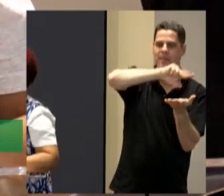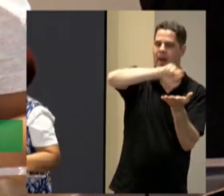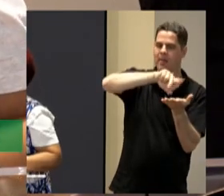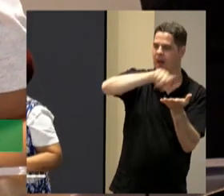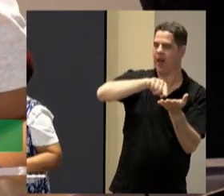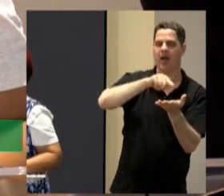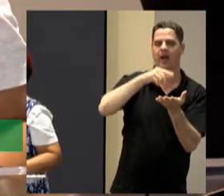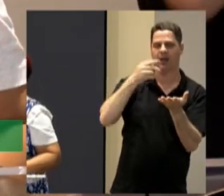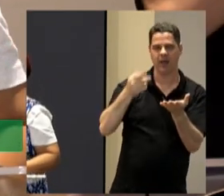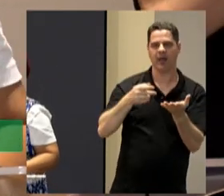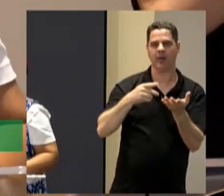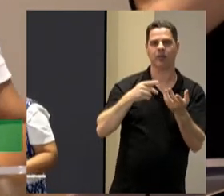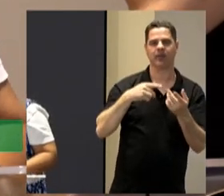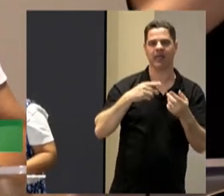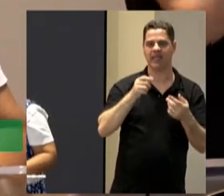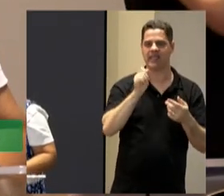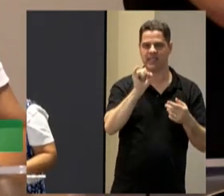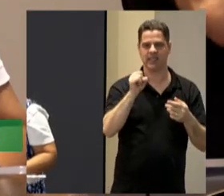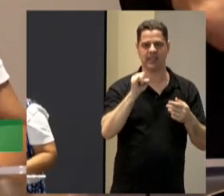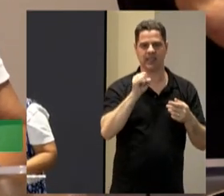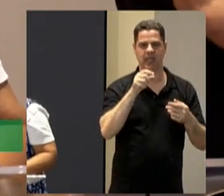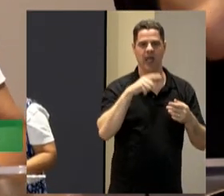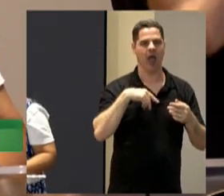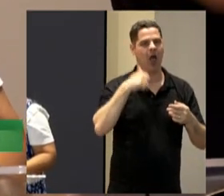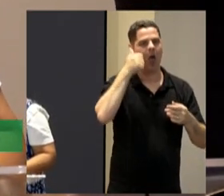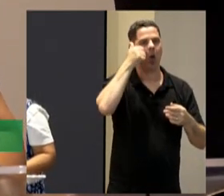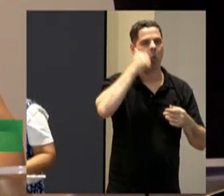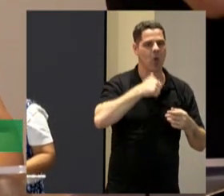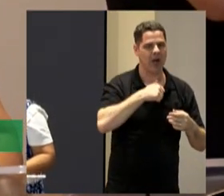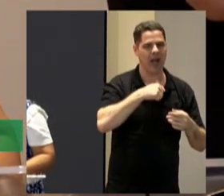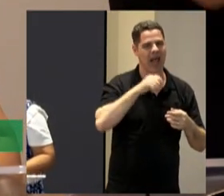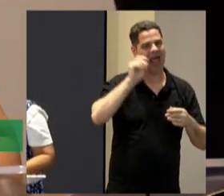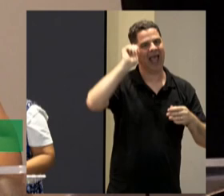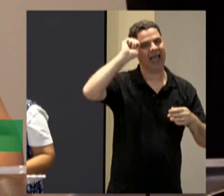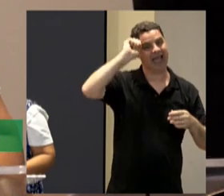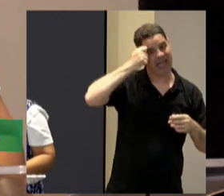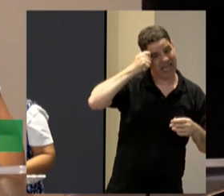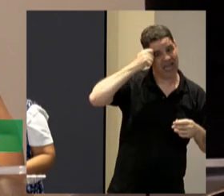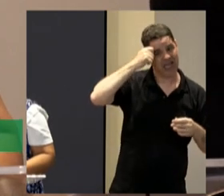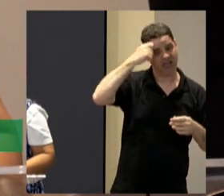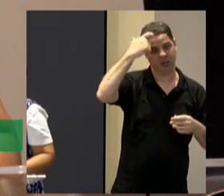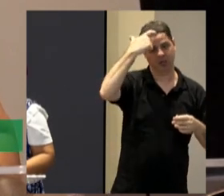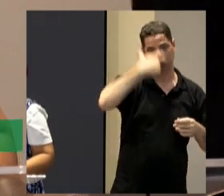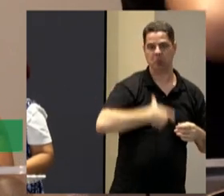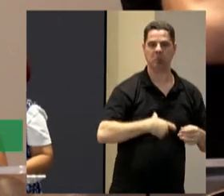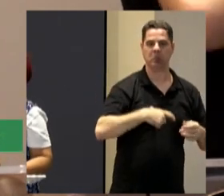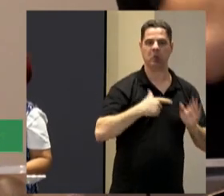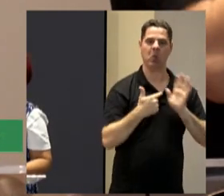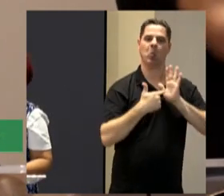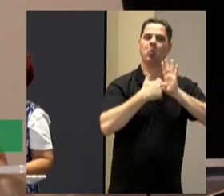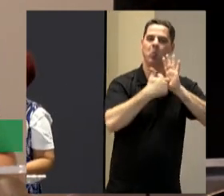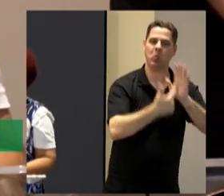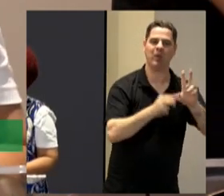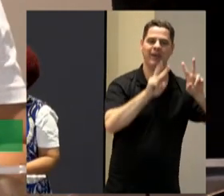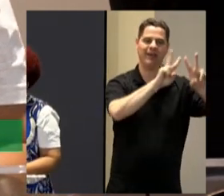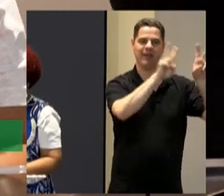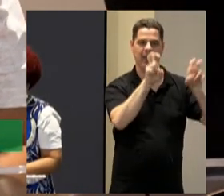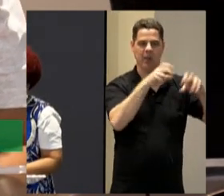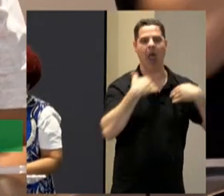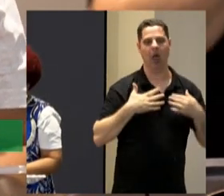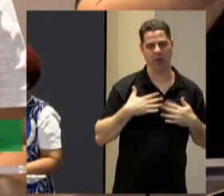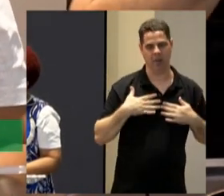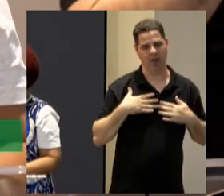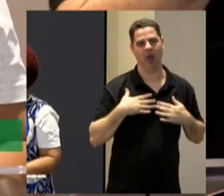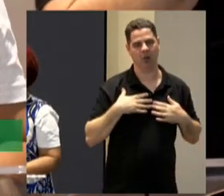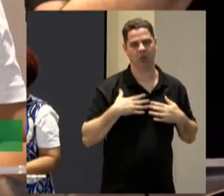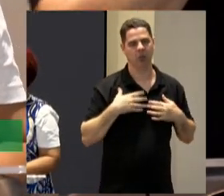Porque ser uma professora, uma mulher professora negra, trazendo essas pautas, e eu já falo de mim